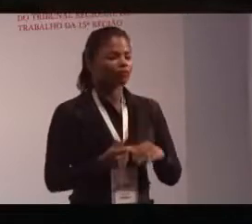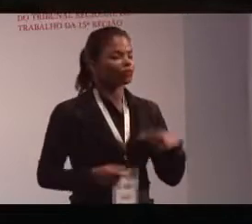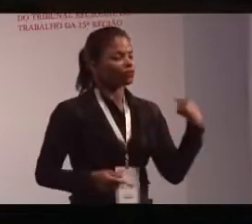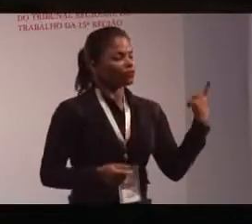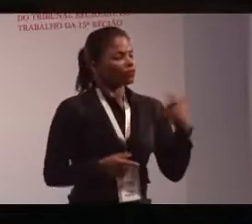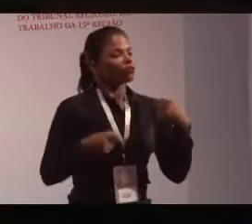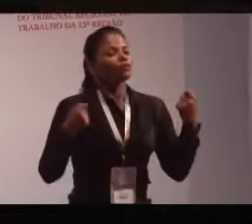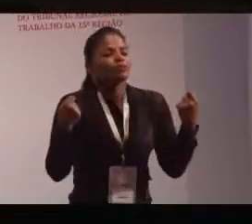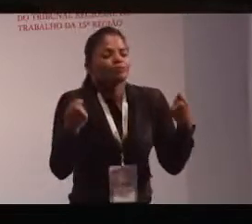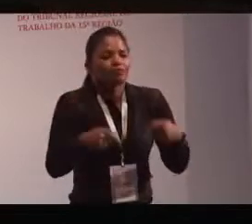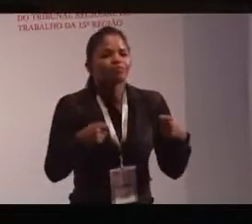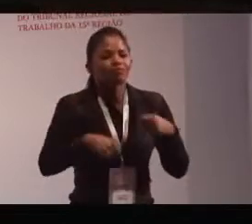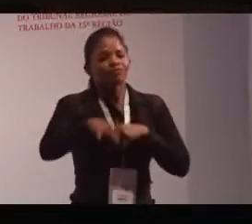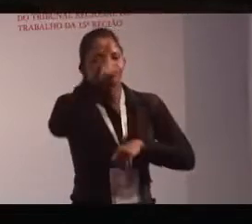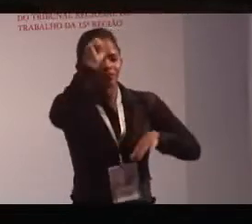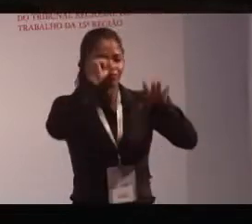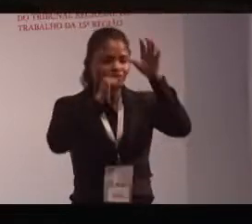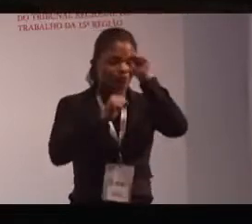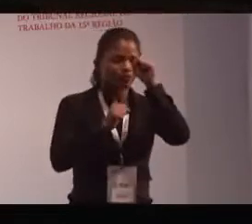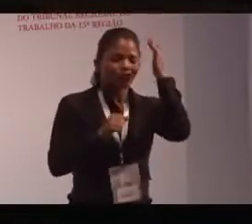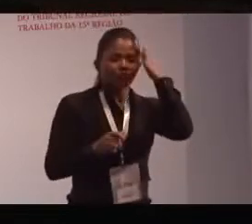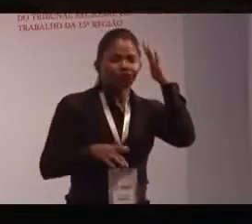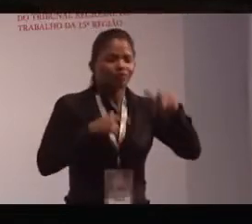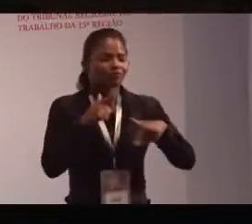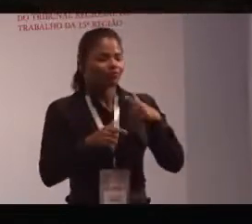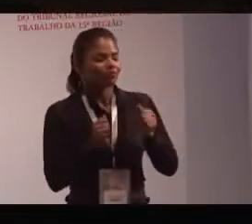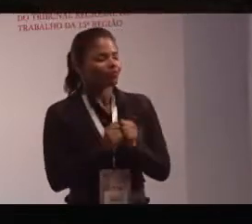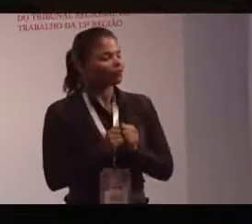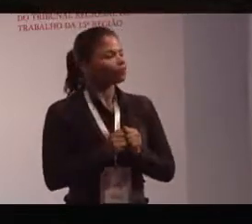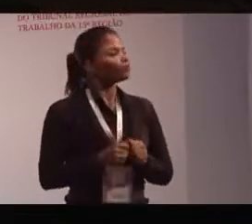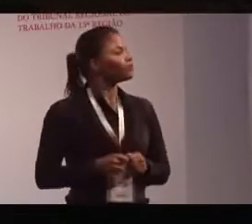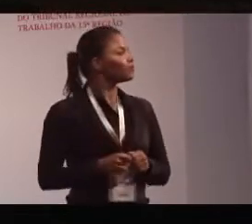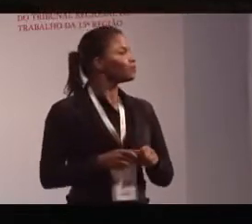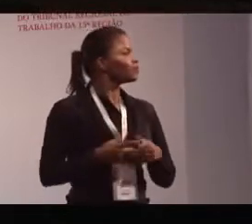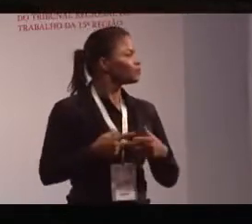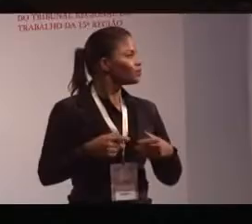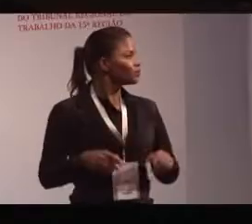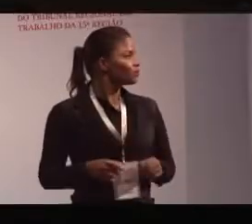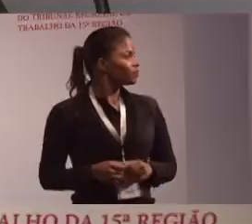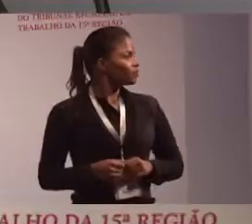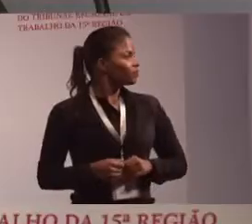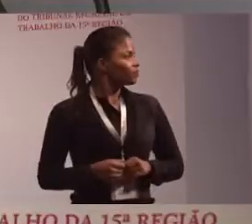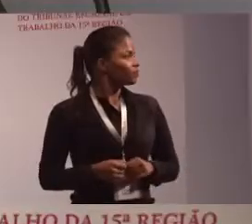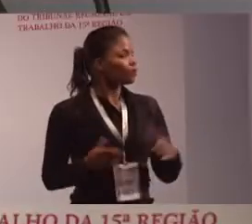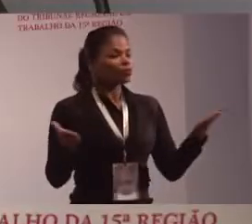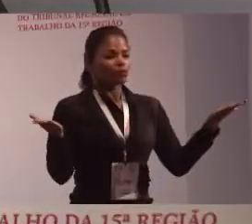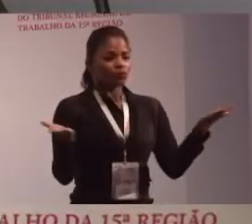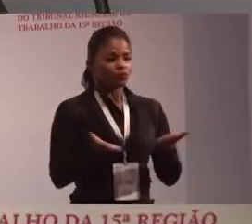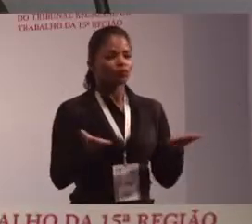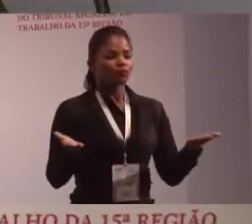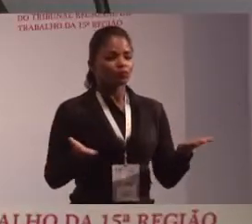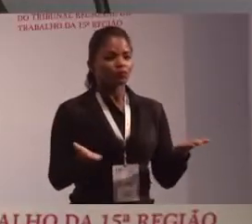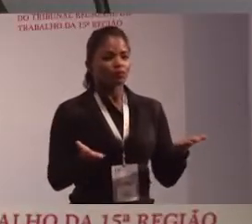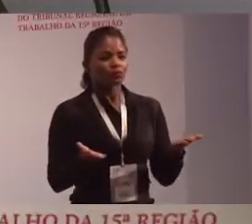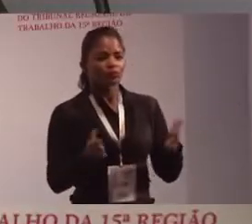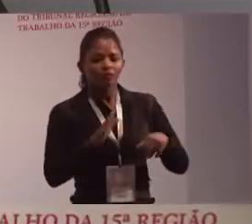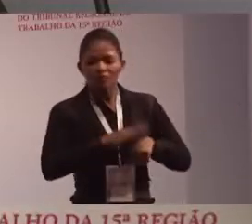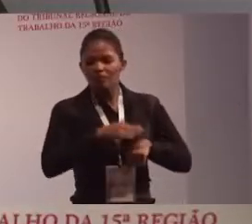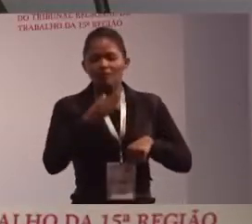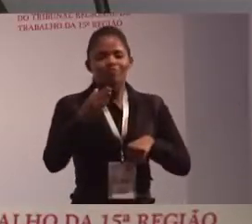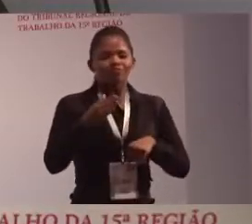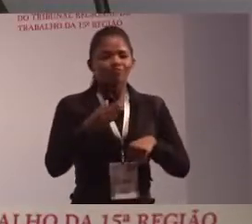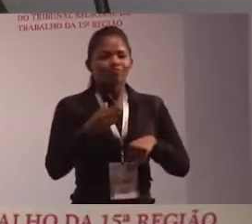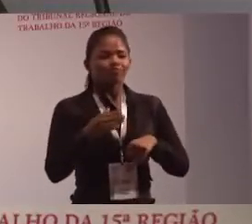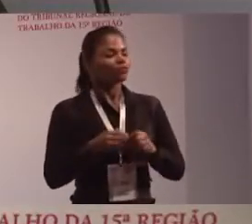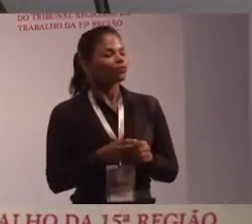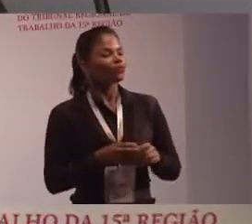vamos precisar aprender com isso para poder lidar, dos quais eu destaco as interfaces humano-máquina. Se hoje essa interface ela é mais